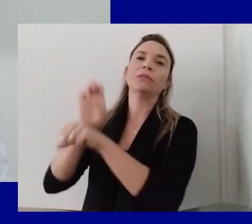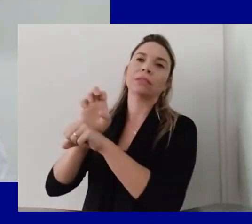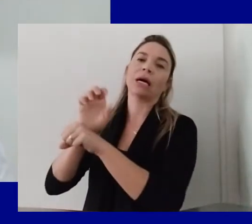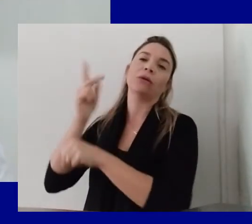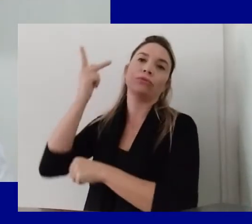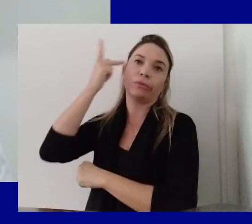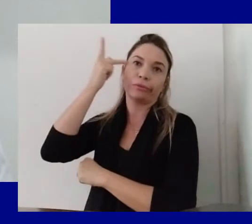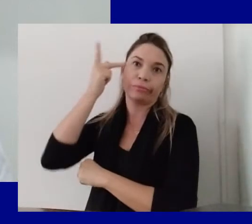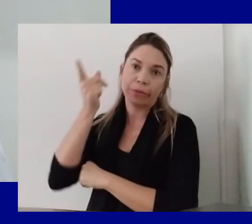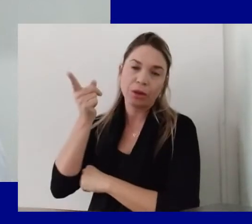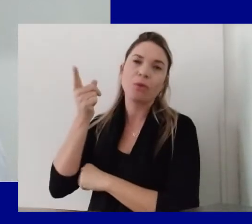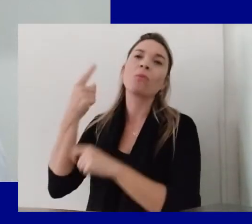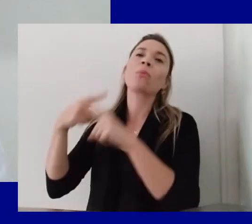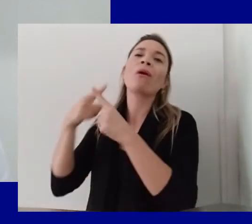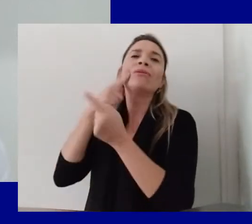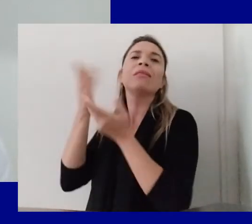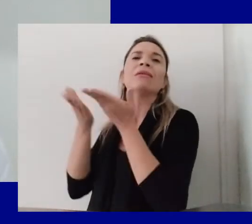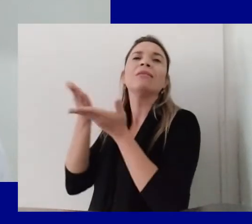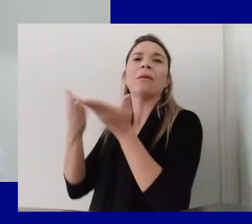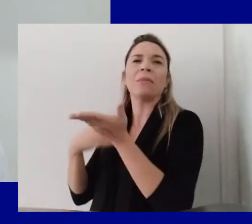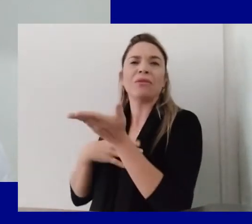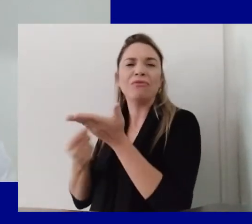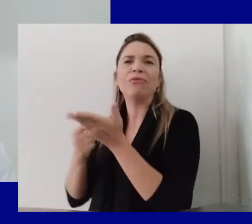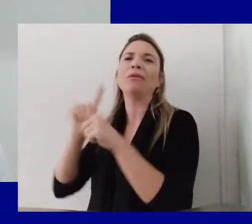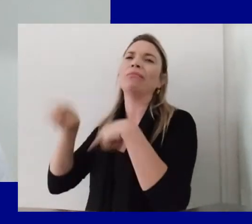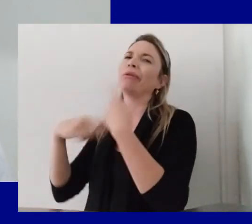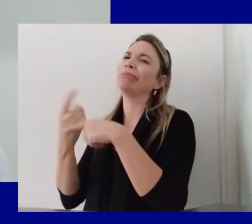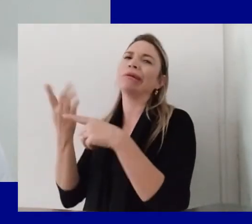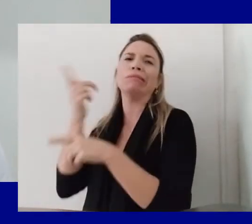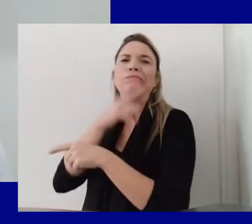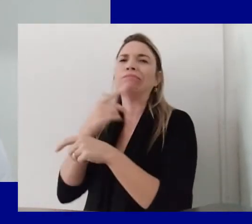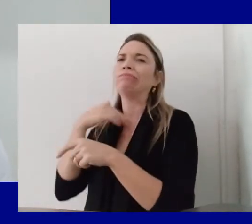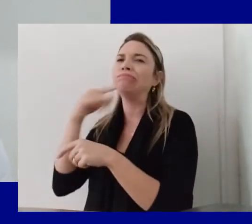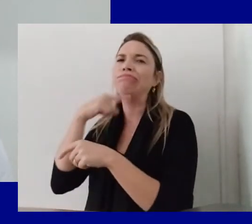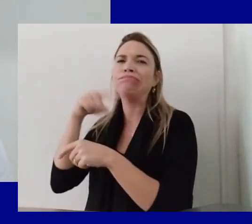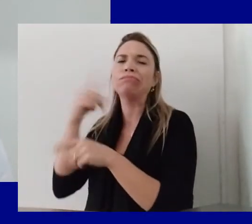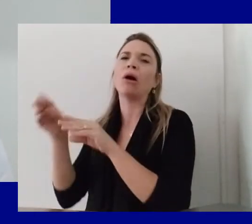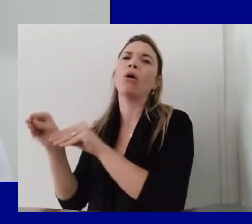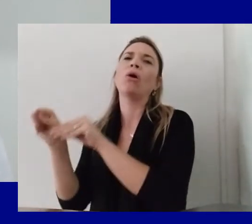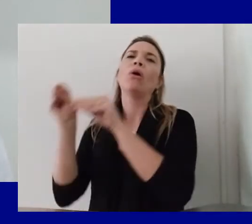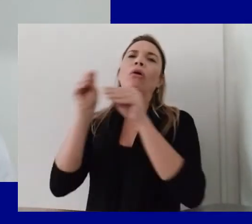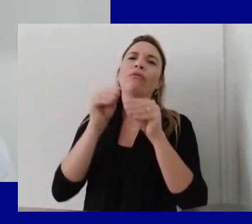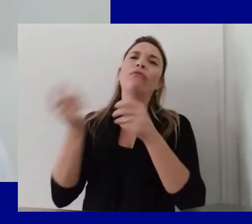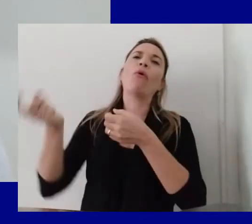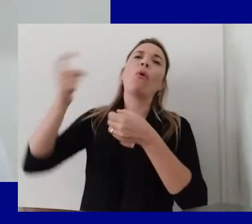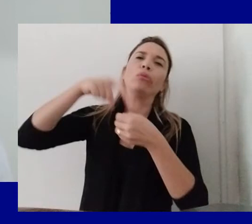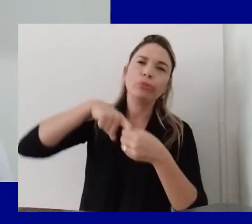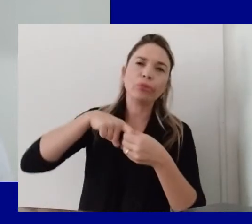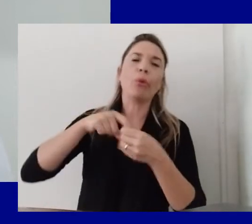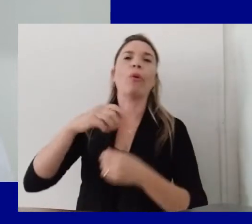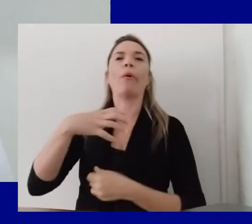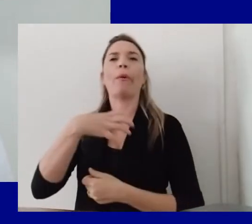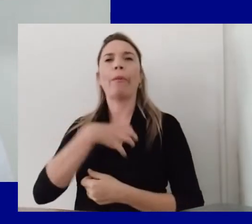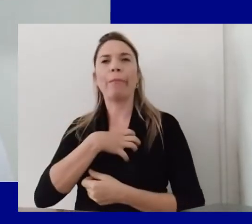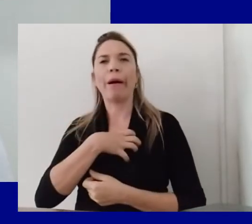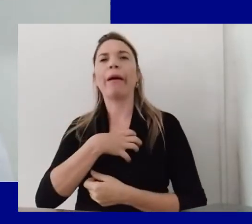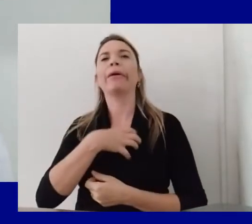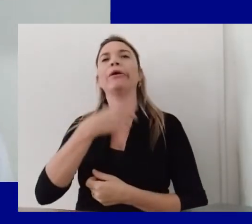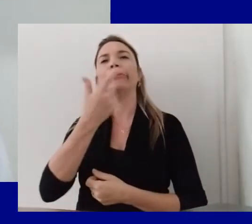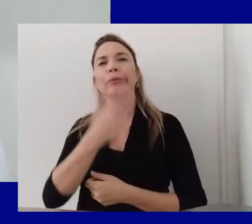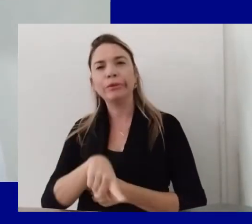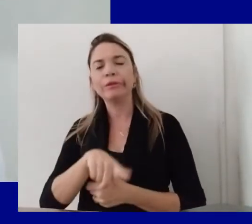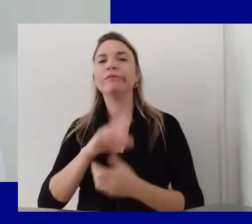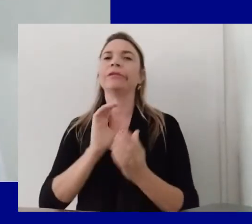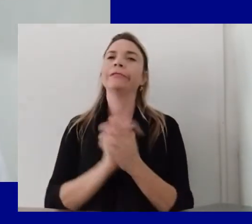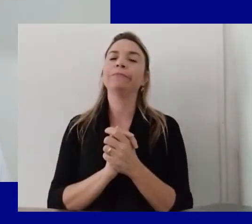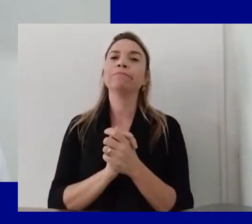recursos melhores, voltou cansada para a Bahia e estava ali em oração. Através de